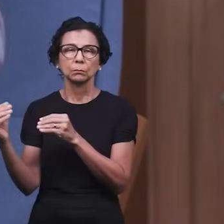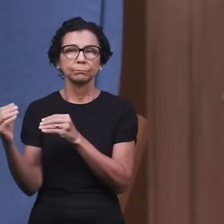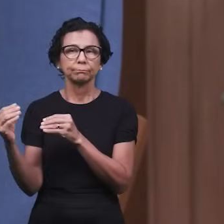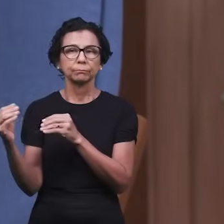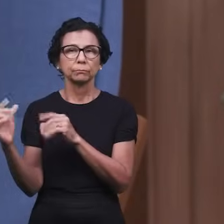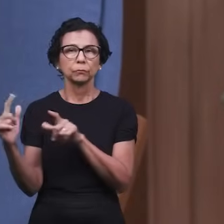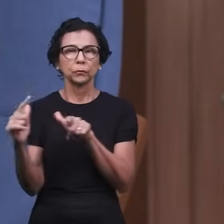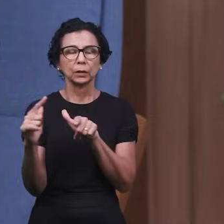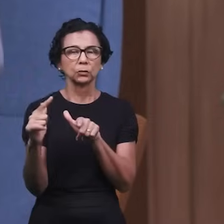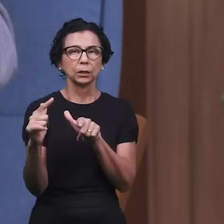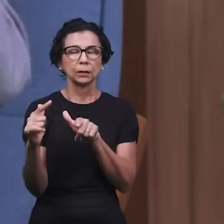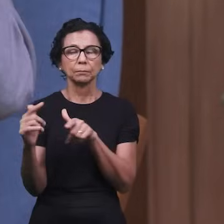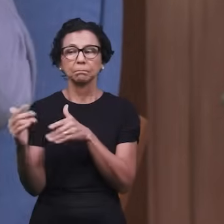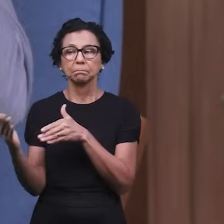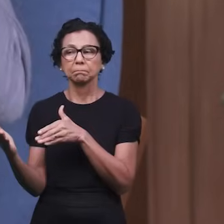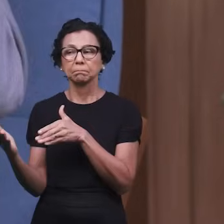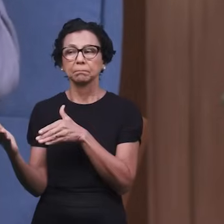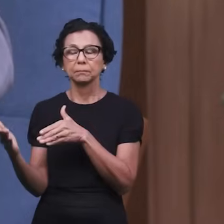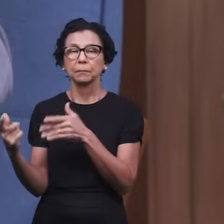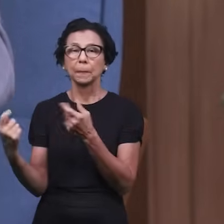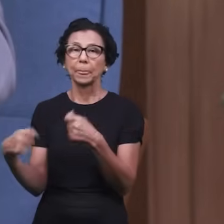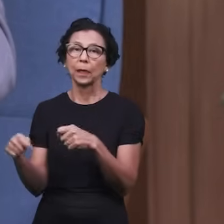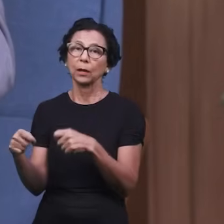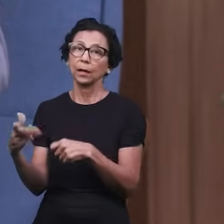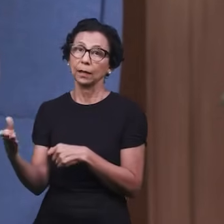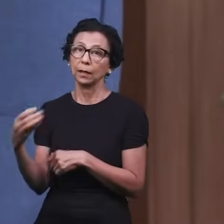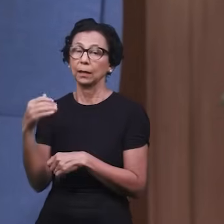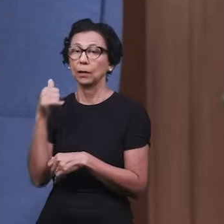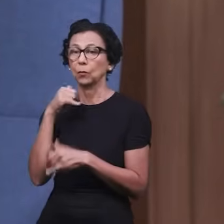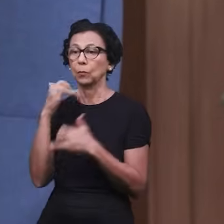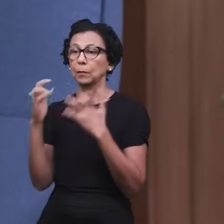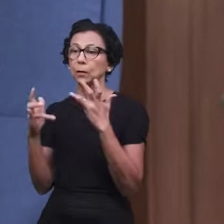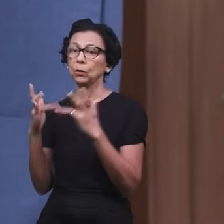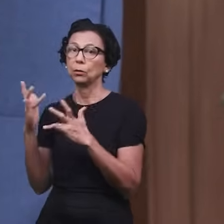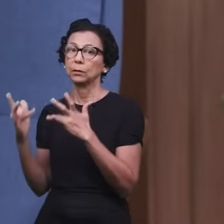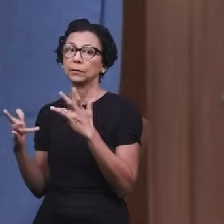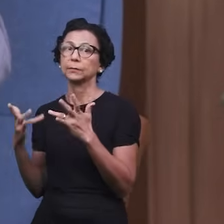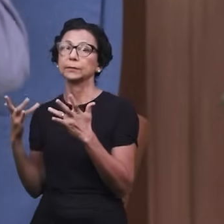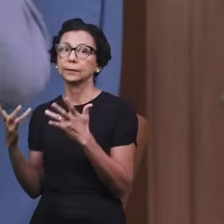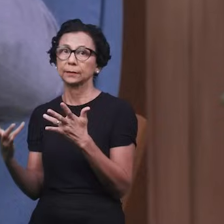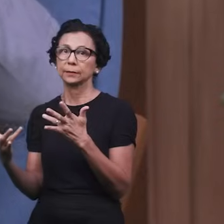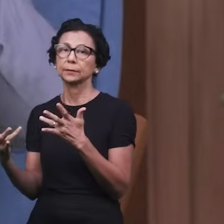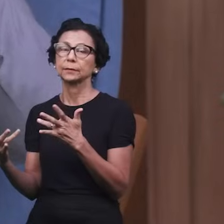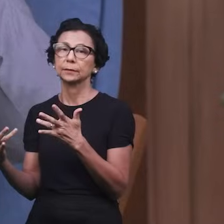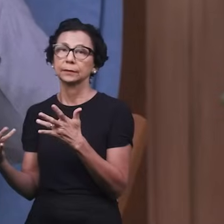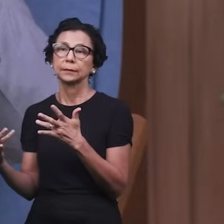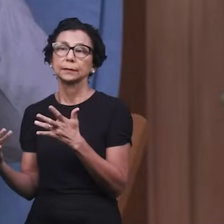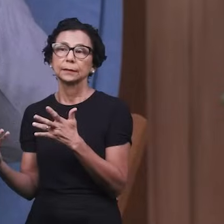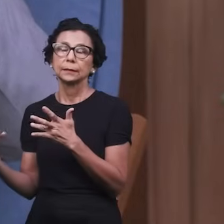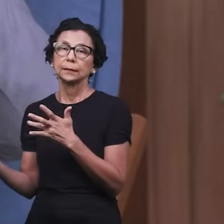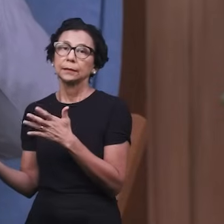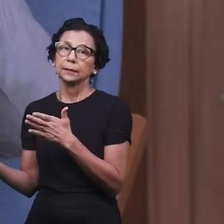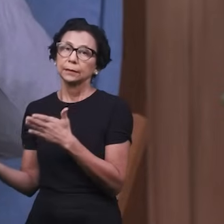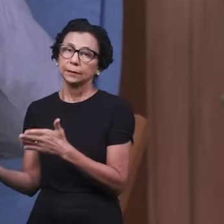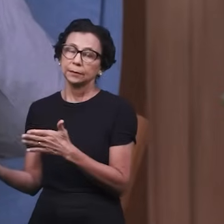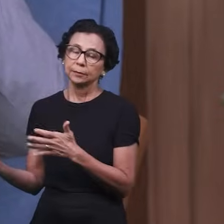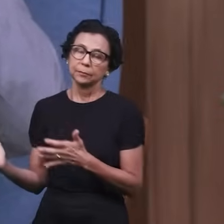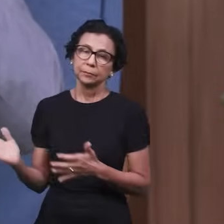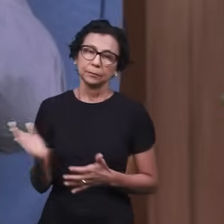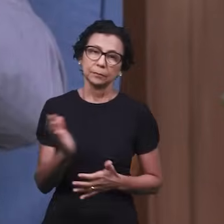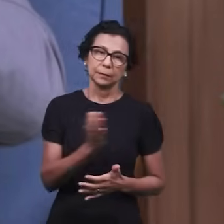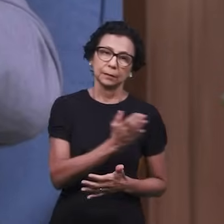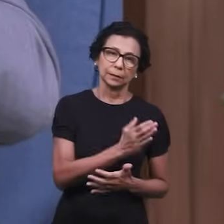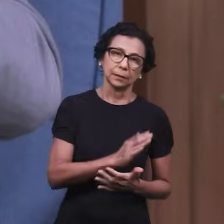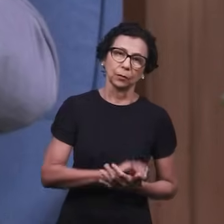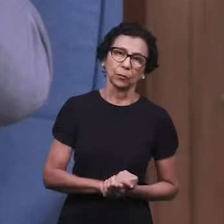Isaac ia encontrar quando Rebeca chegasse. E detalhe, Isaac saiu ao campo para orar. Exatamente, eu ia